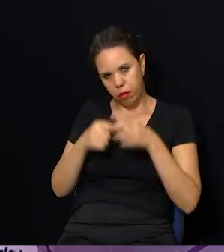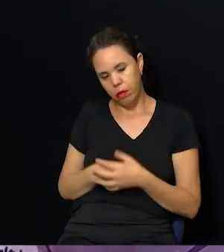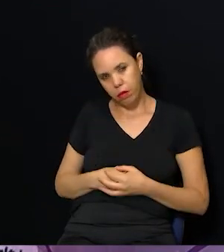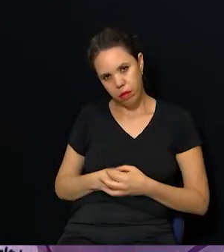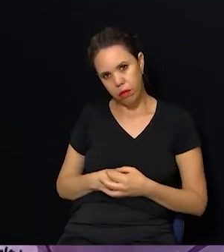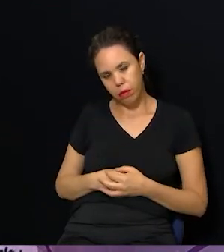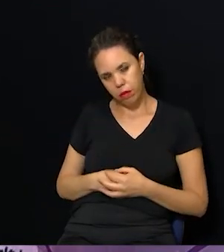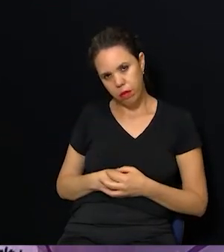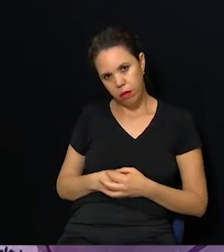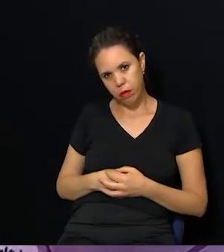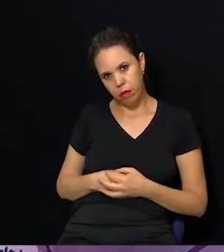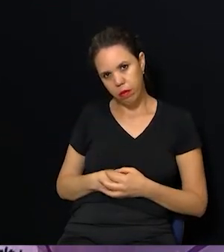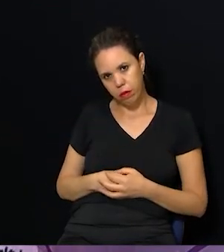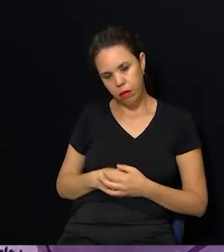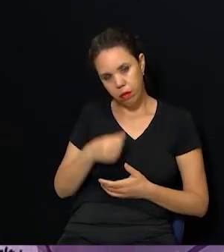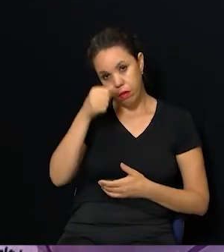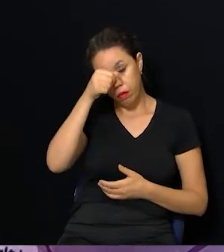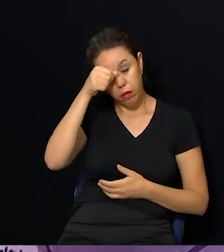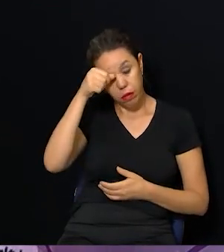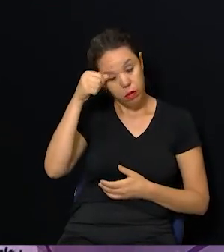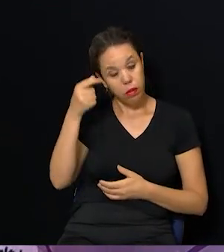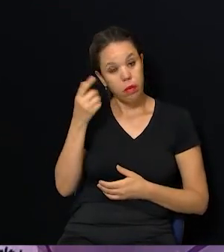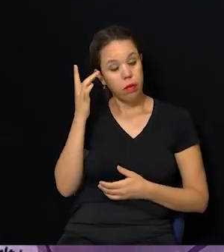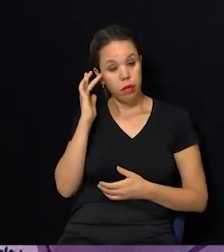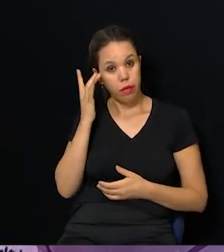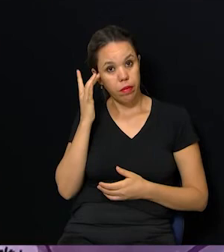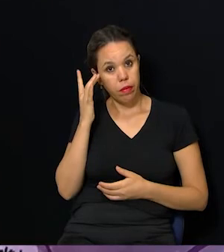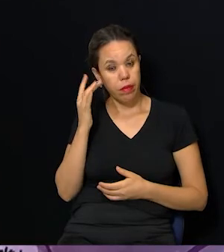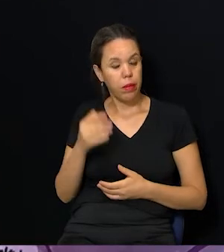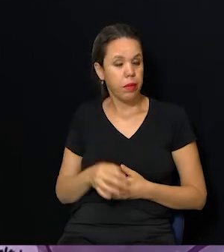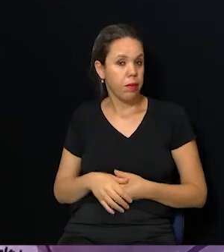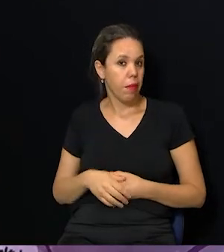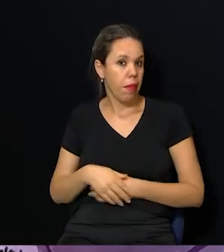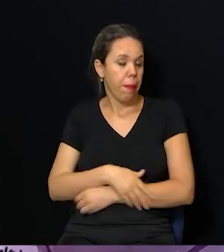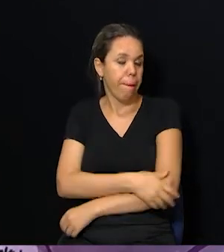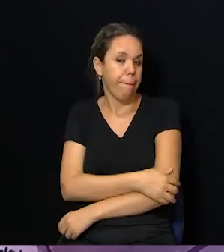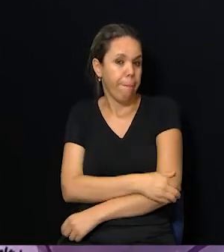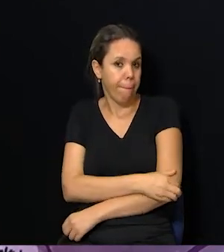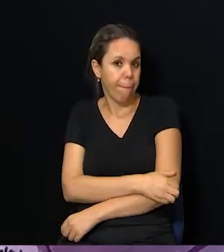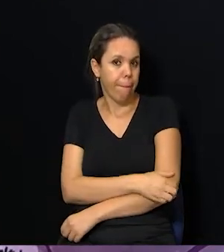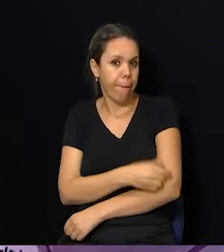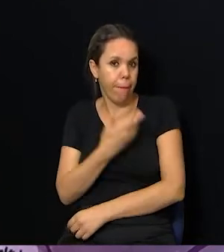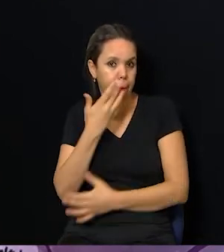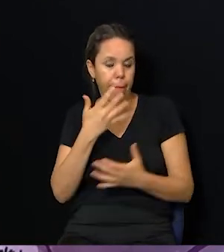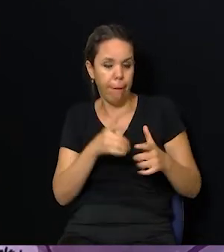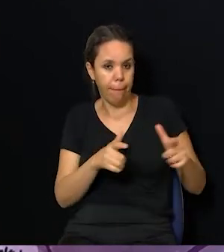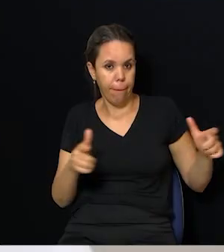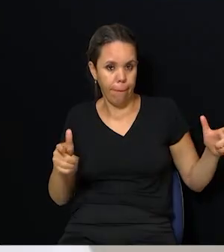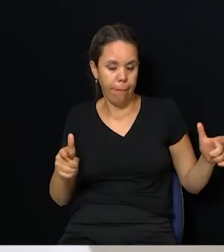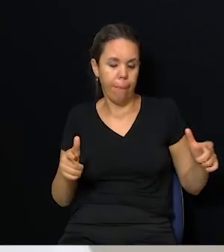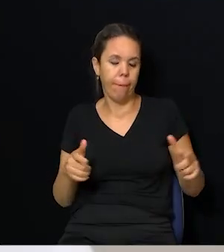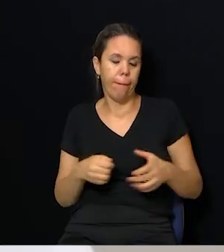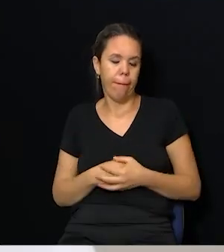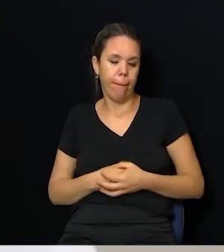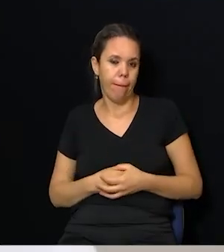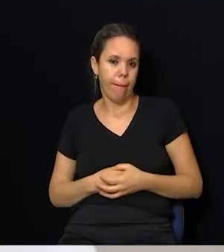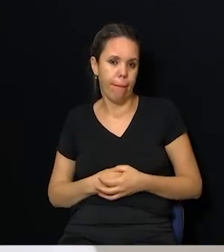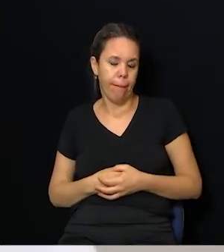também? Olha, eu acho assim, a maioria das crianças,